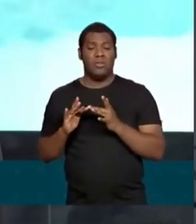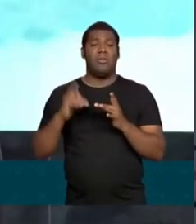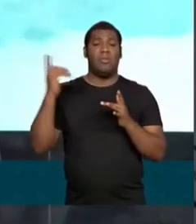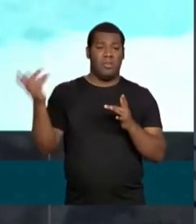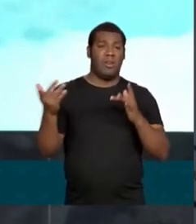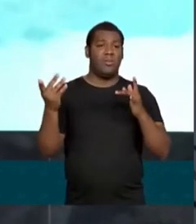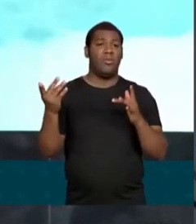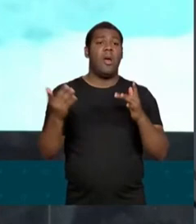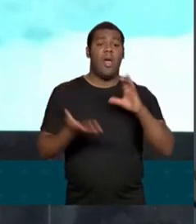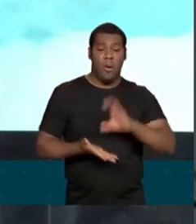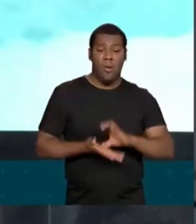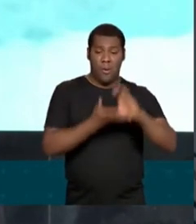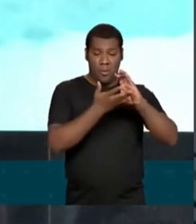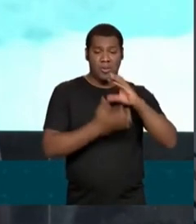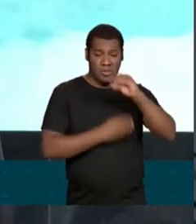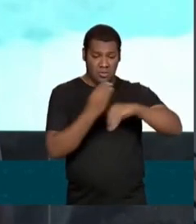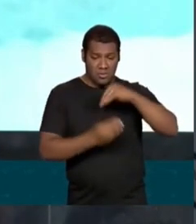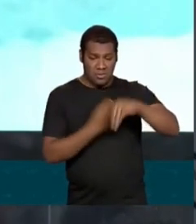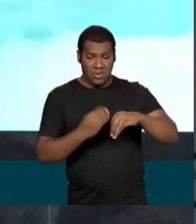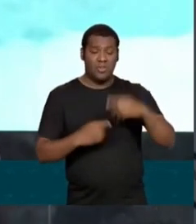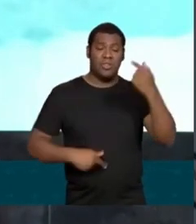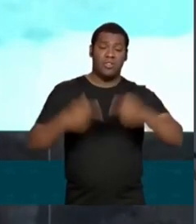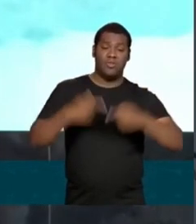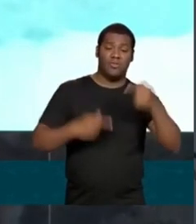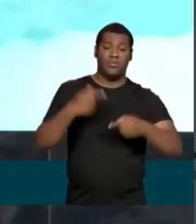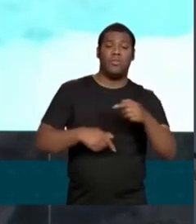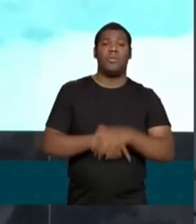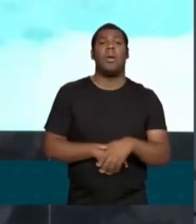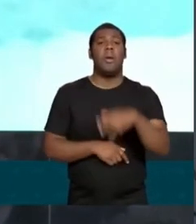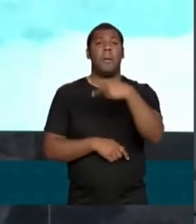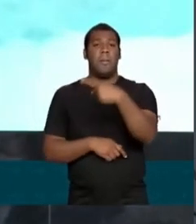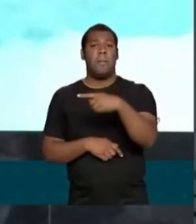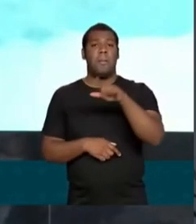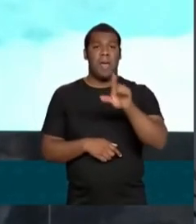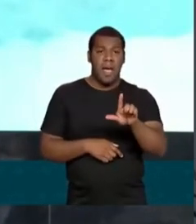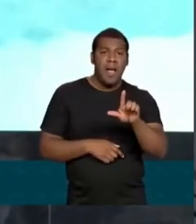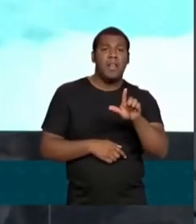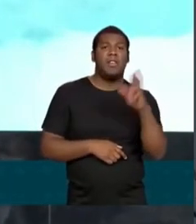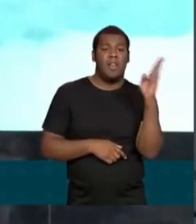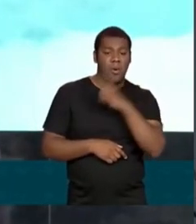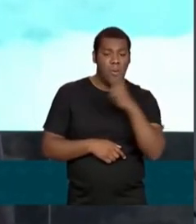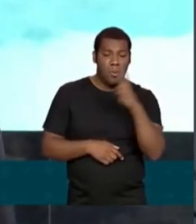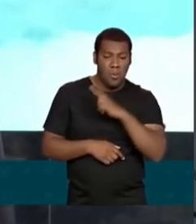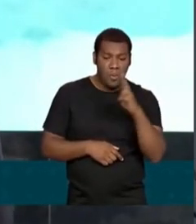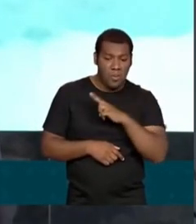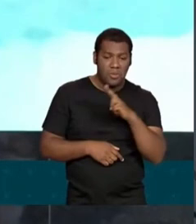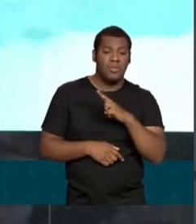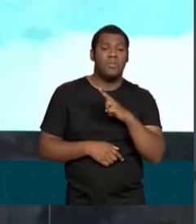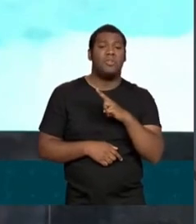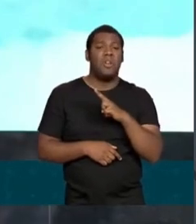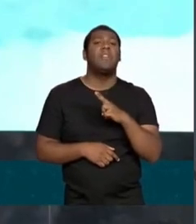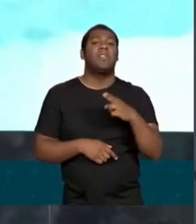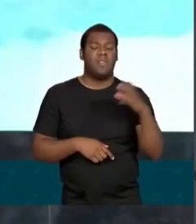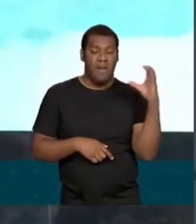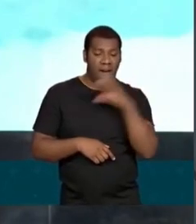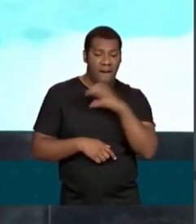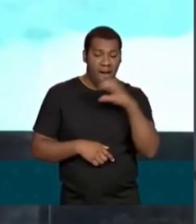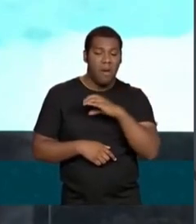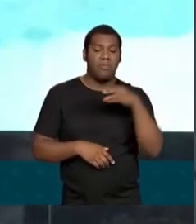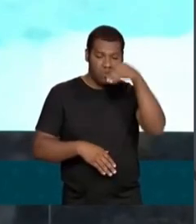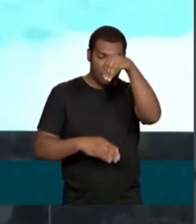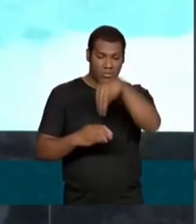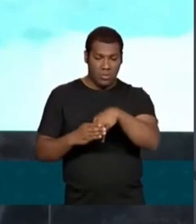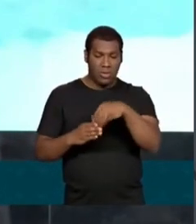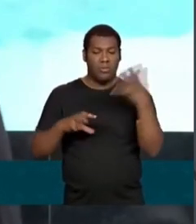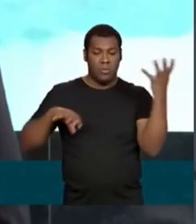comissão mista que a gente vai enviar o PR de urgência porque ele ajuda a tranca a pauta e tramita mais rapidamente no próprio congresso teria uma opção